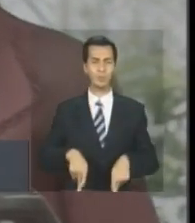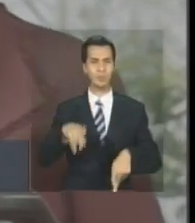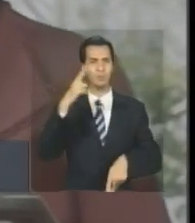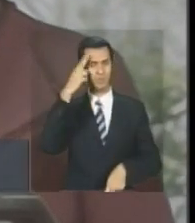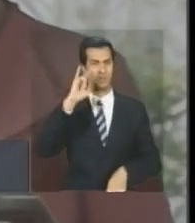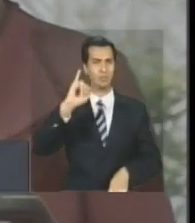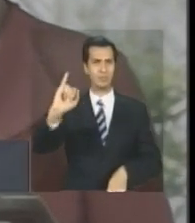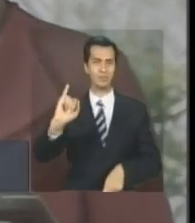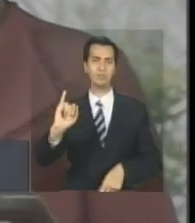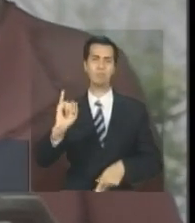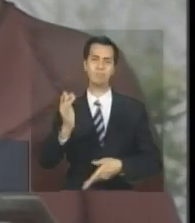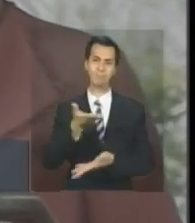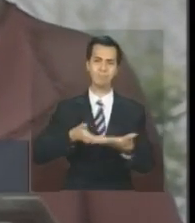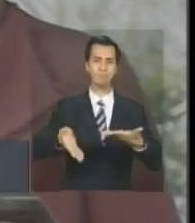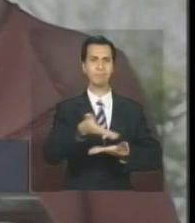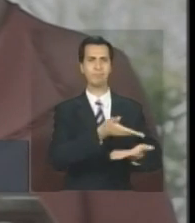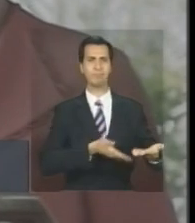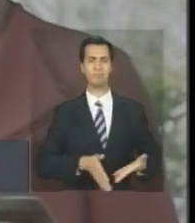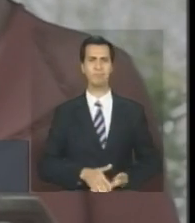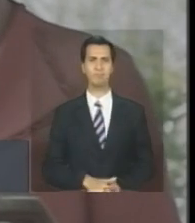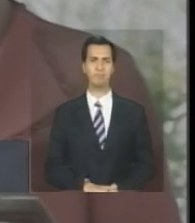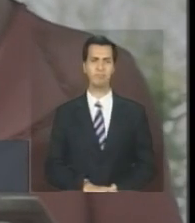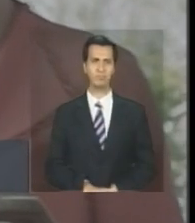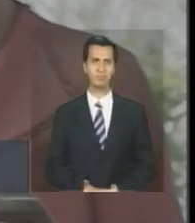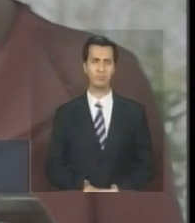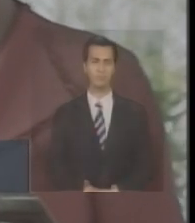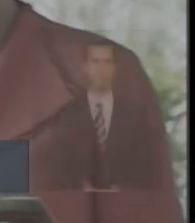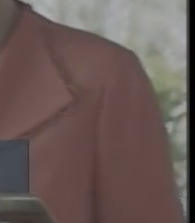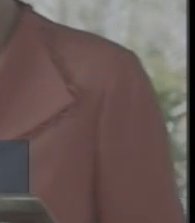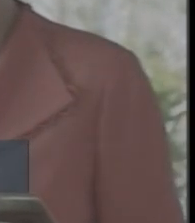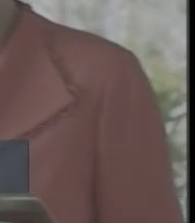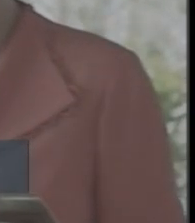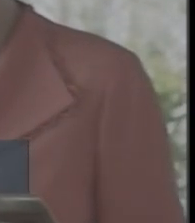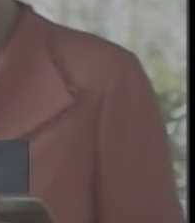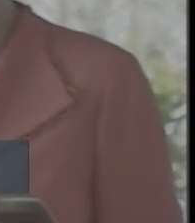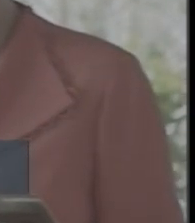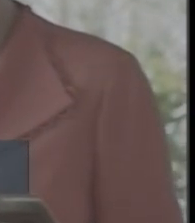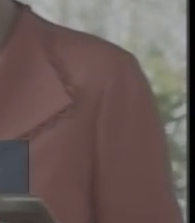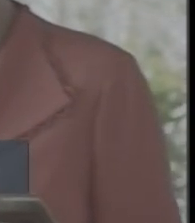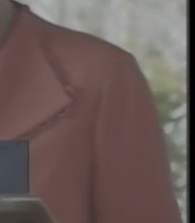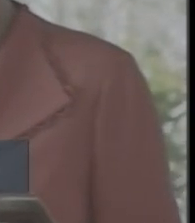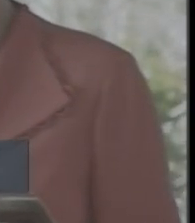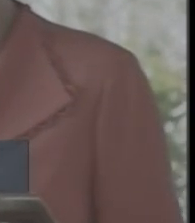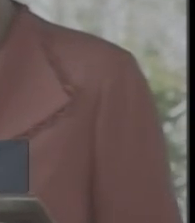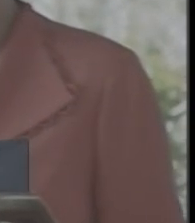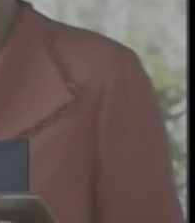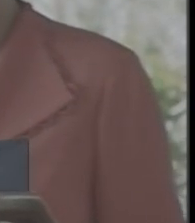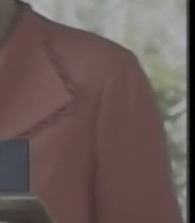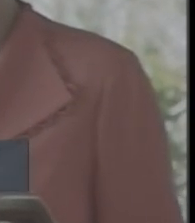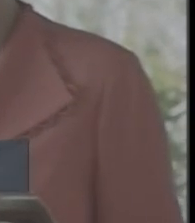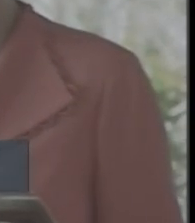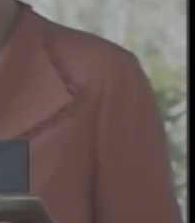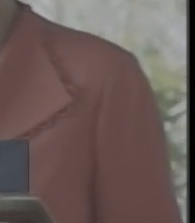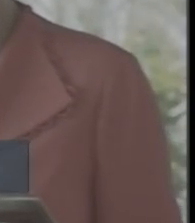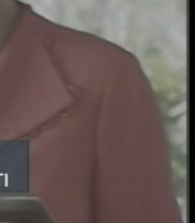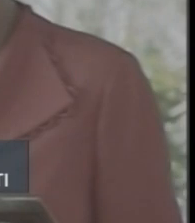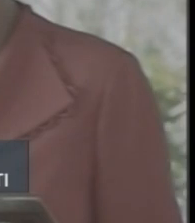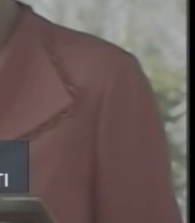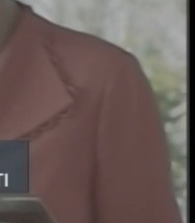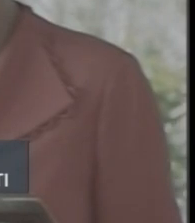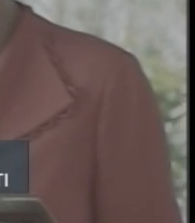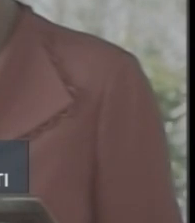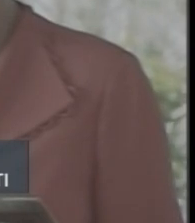tous de voir avec l'énergie extraordinaire avec laquelle nos soldats, militaires et policiers, se sont consacrés au